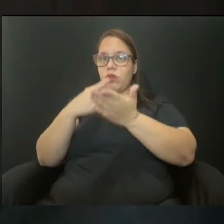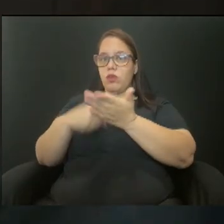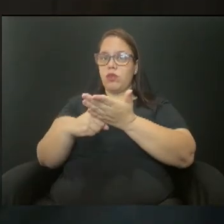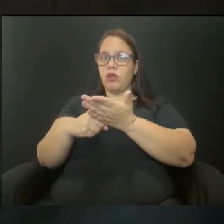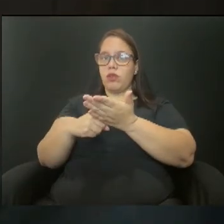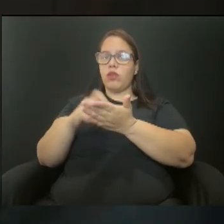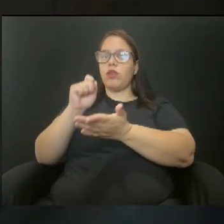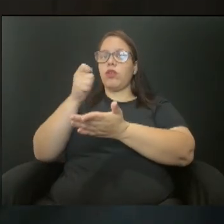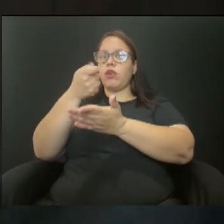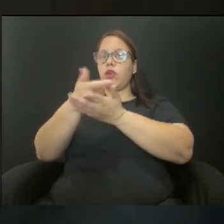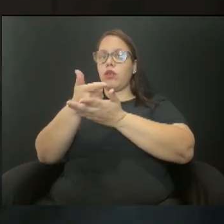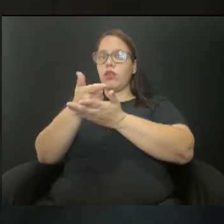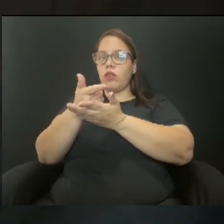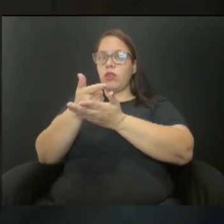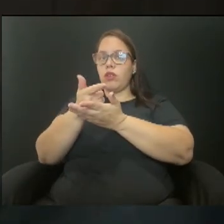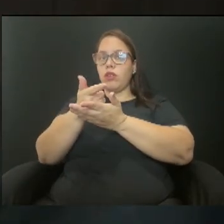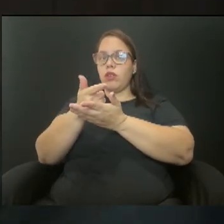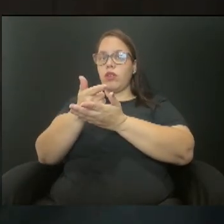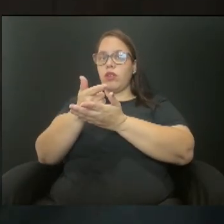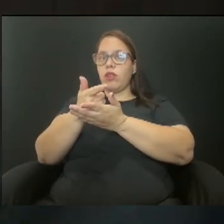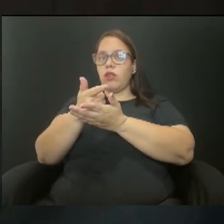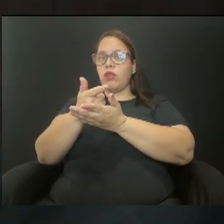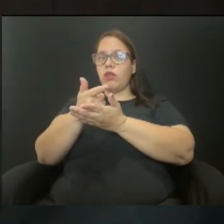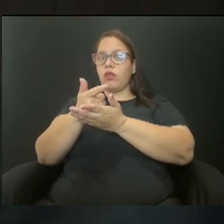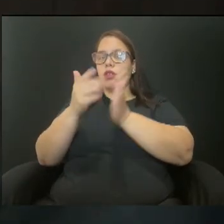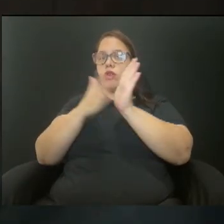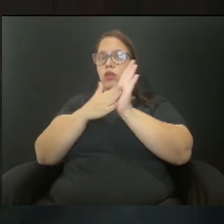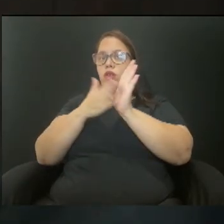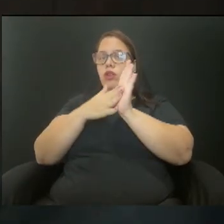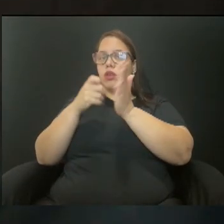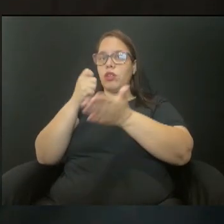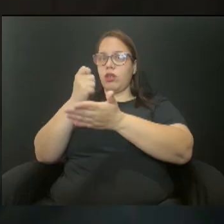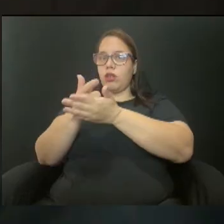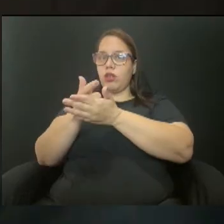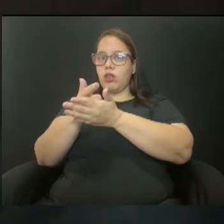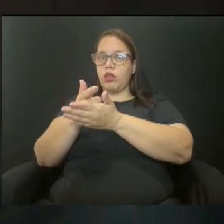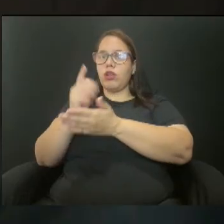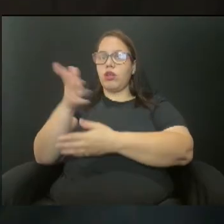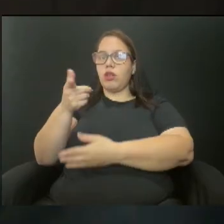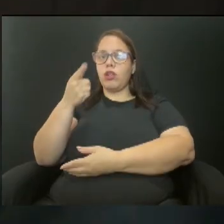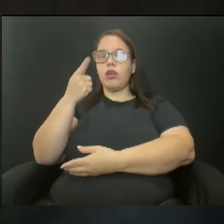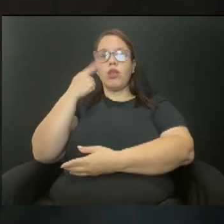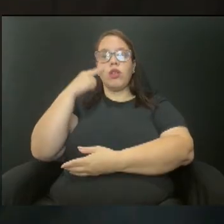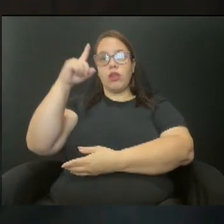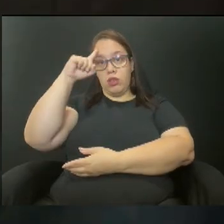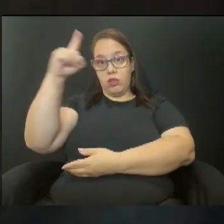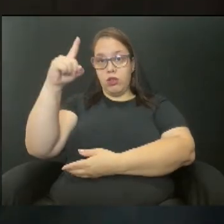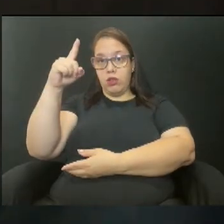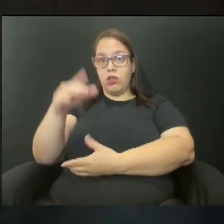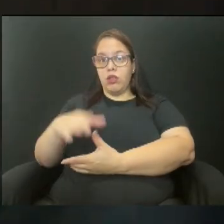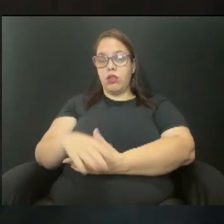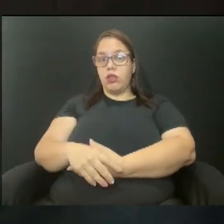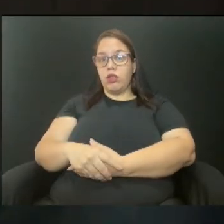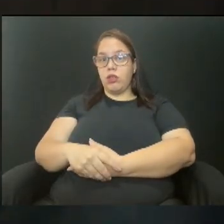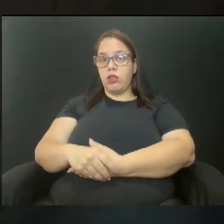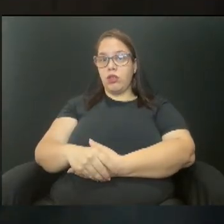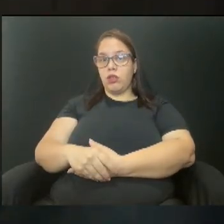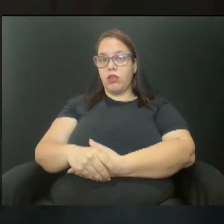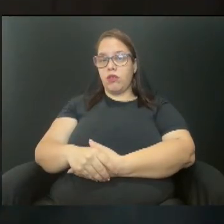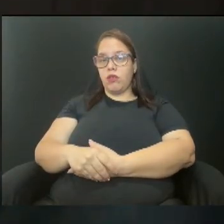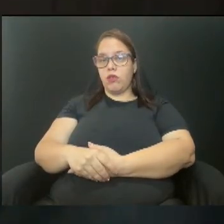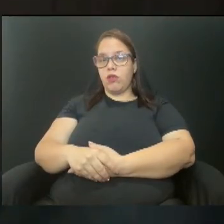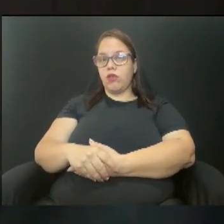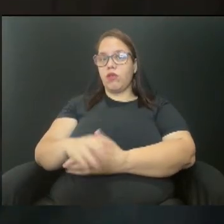depois o empregador ia com o recibo que tinha pago, ó, já foi pago dia tal, respeitou. Isso prevalece ou não? Os documentos têm que